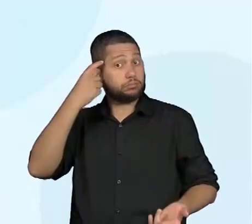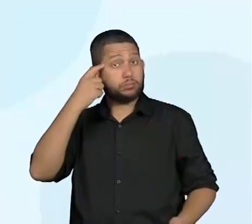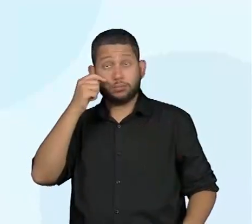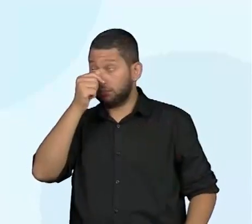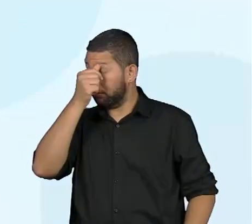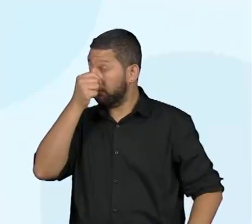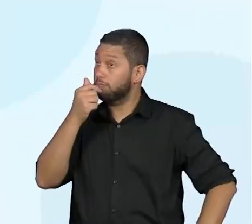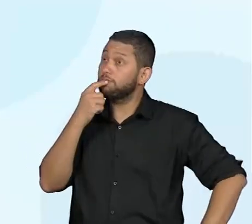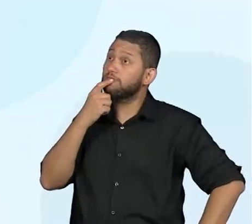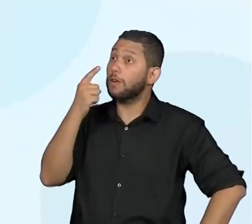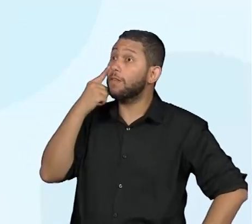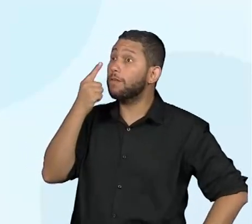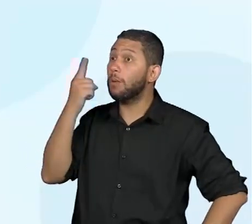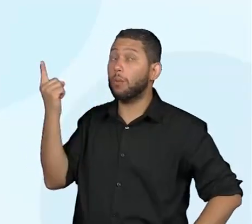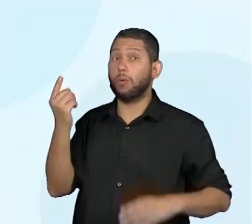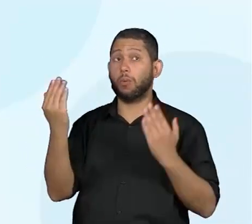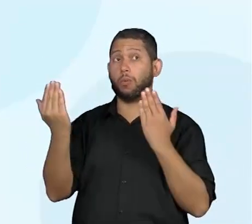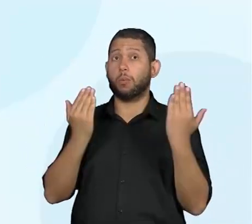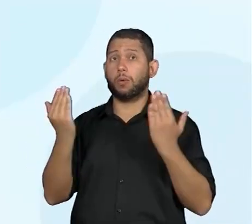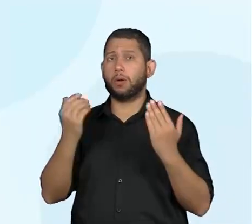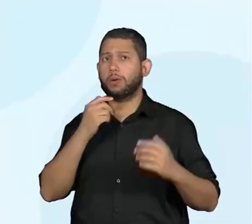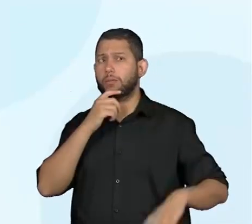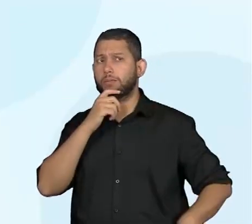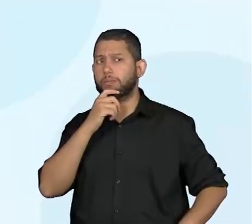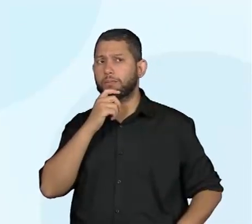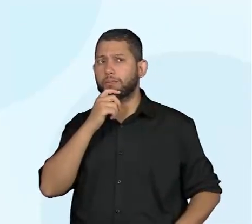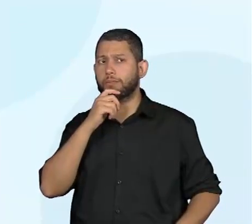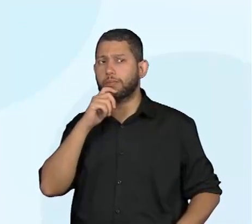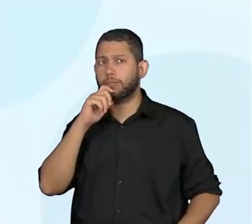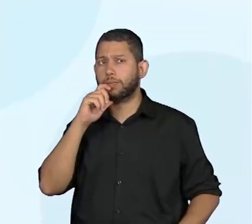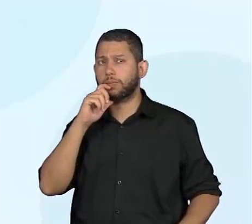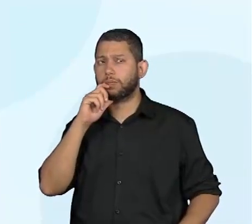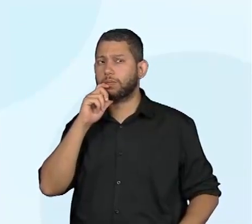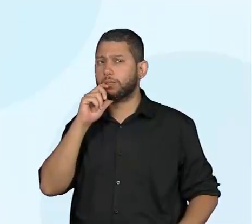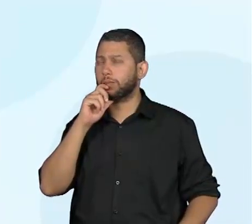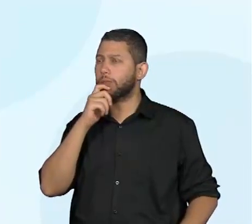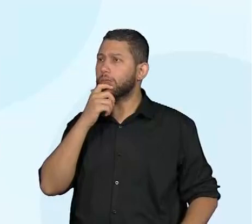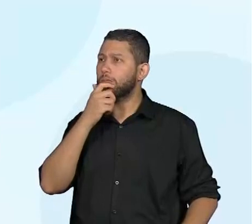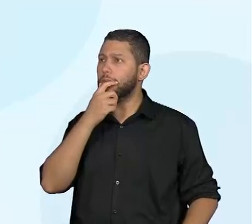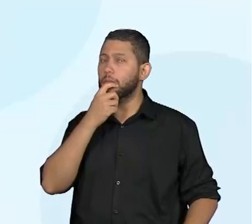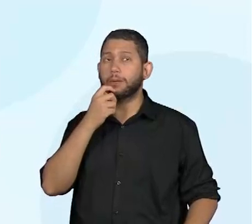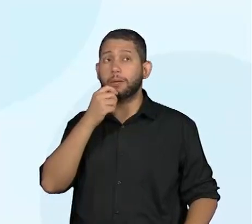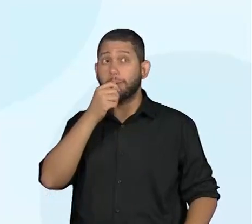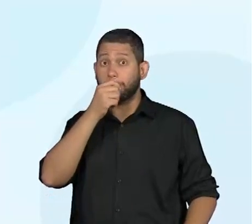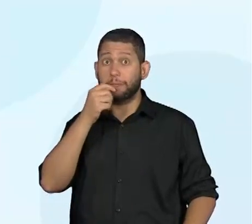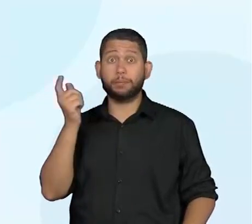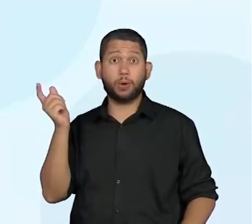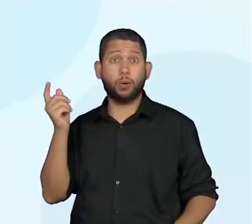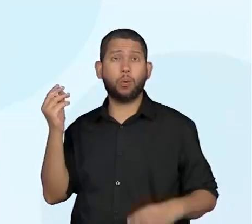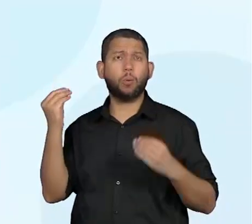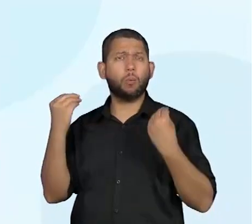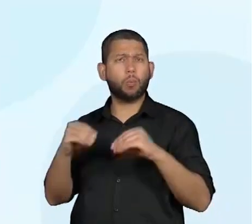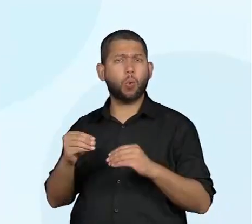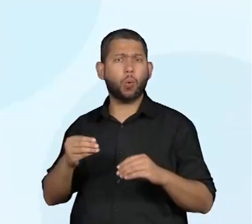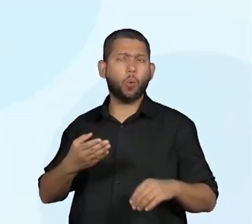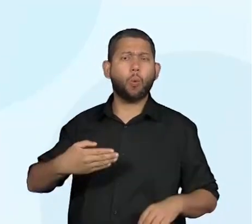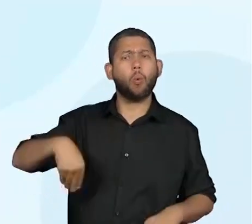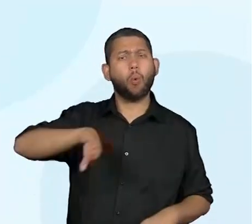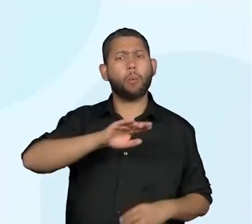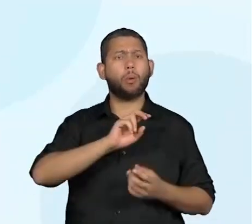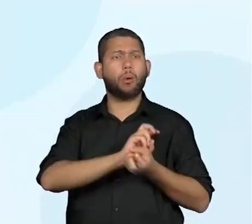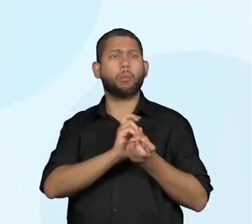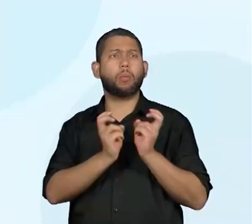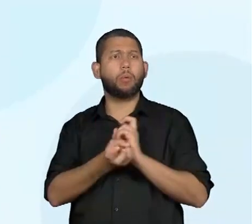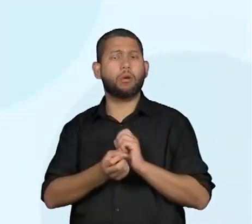quê? Porque eu acho que você quer lutar mais do que eu, ó. Então você colocou combate, golpes e capoeira. Eu